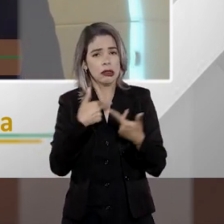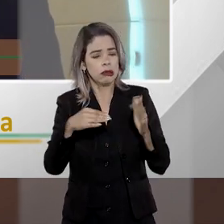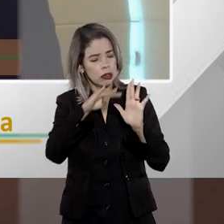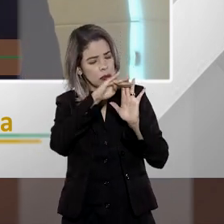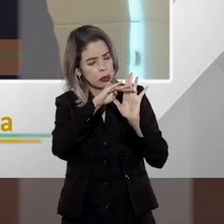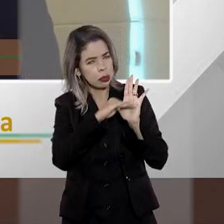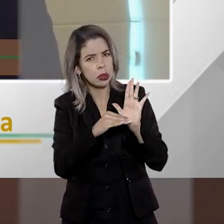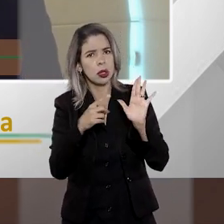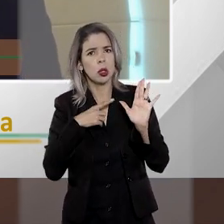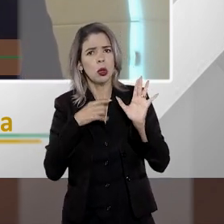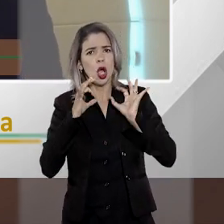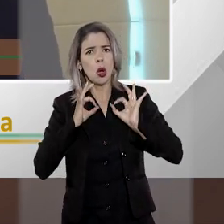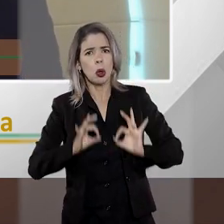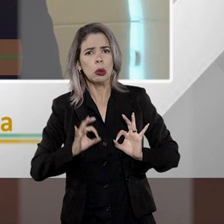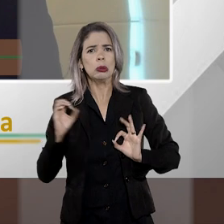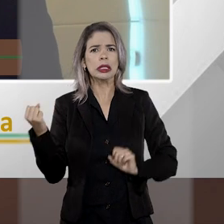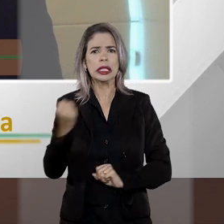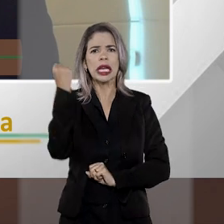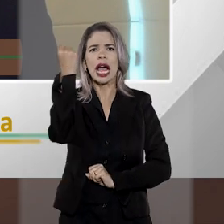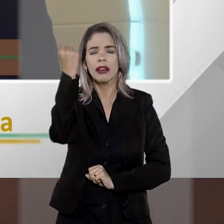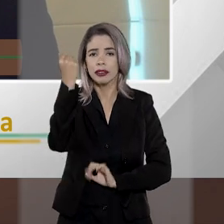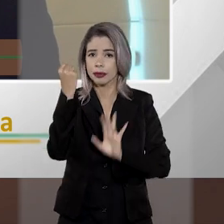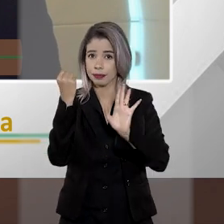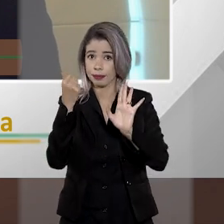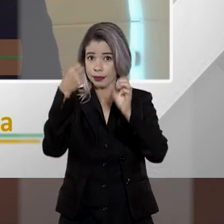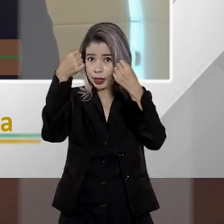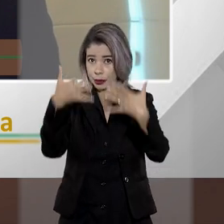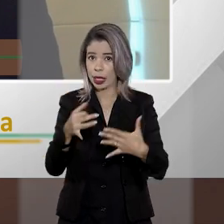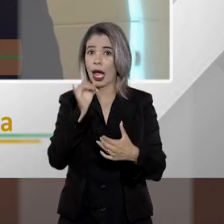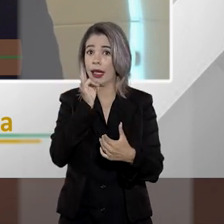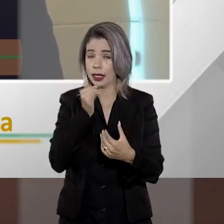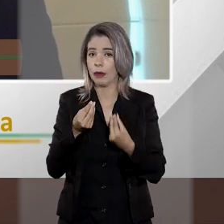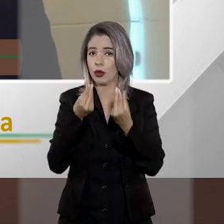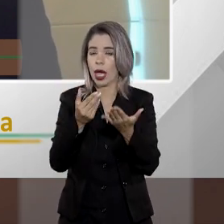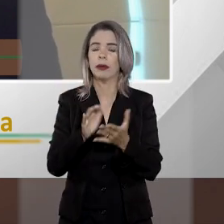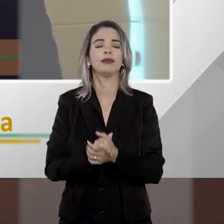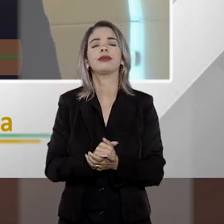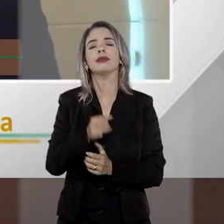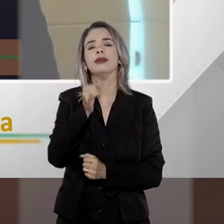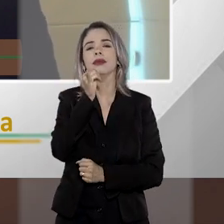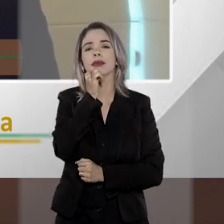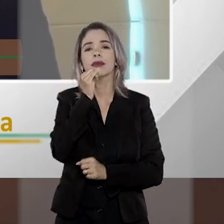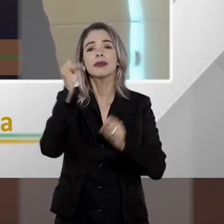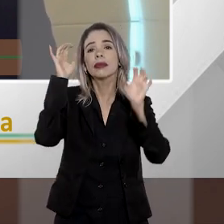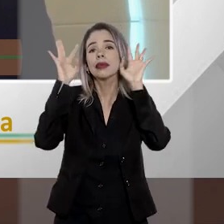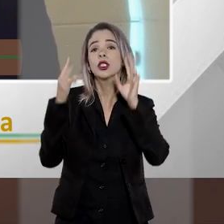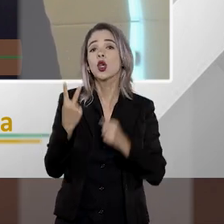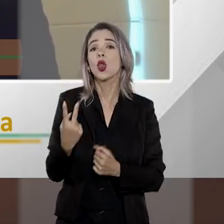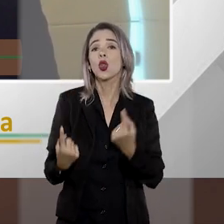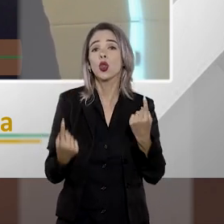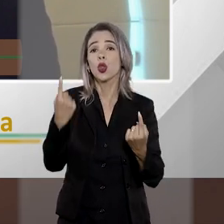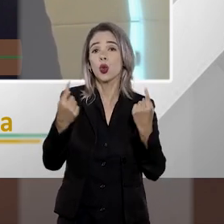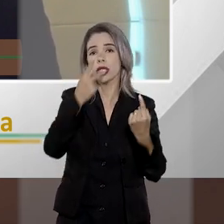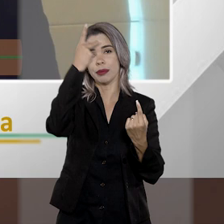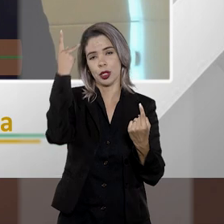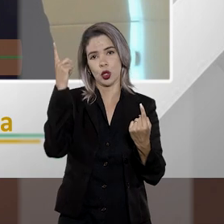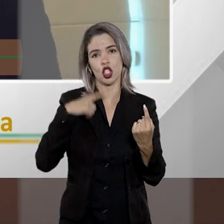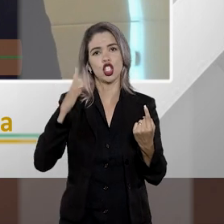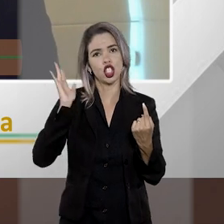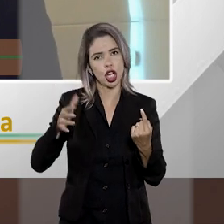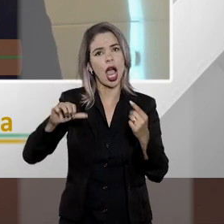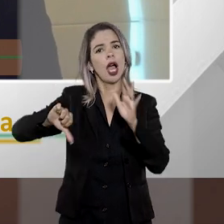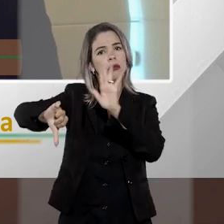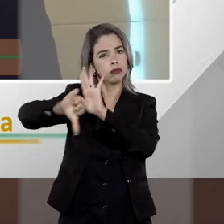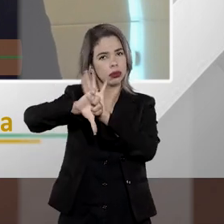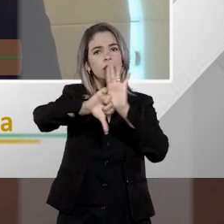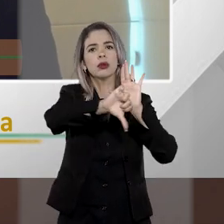cumprimento de pena? E aí, explicando para vocês a partir de um exemplo. Digamos que duas pessoas, ambas reincidentes,